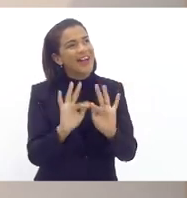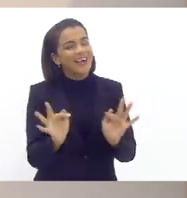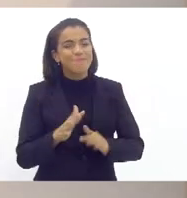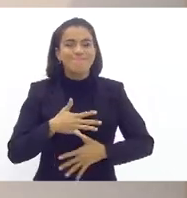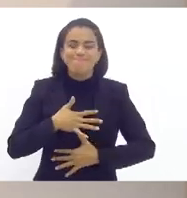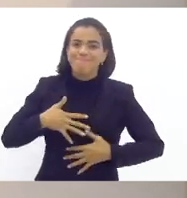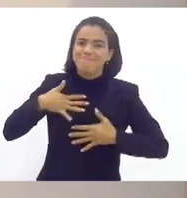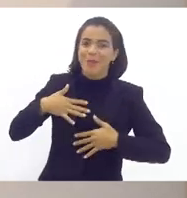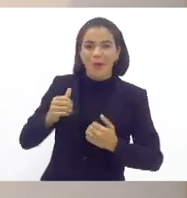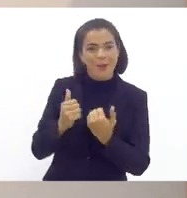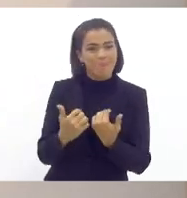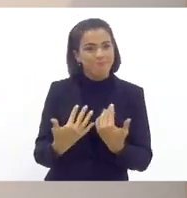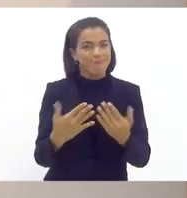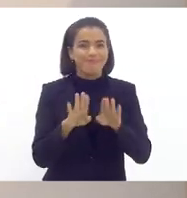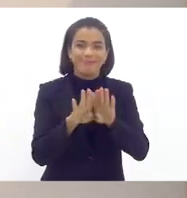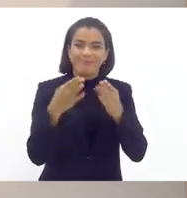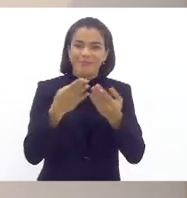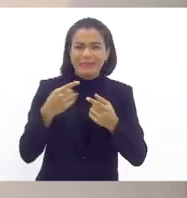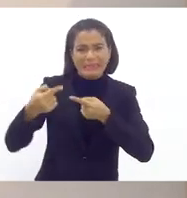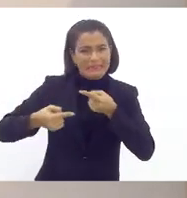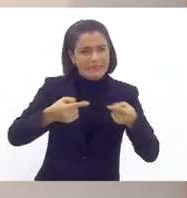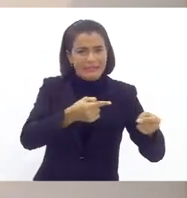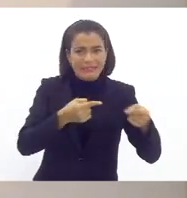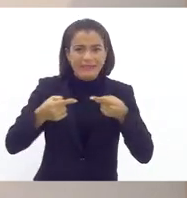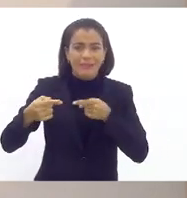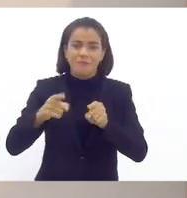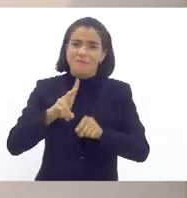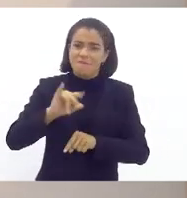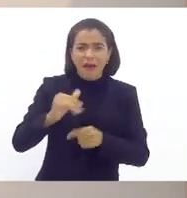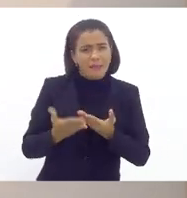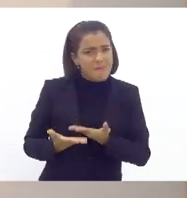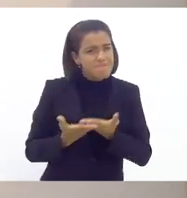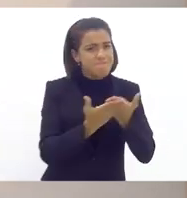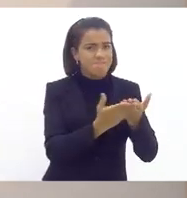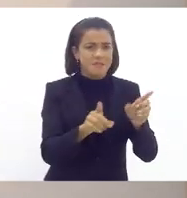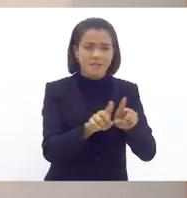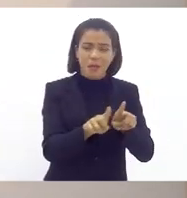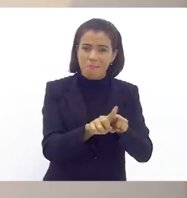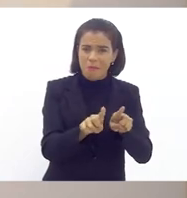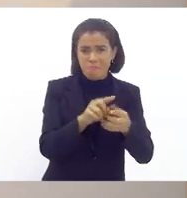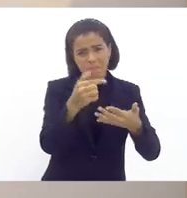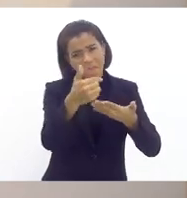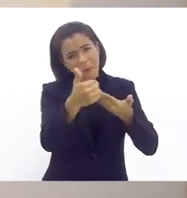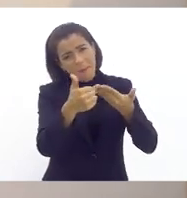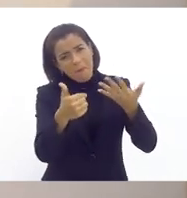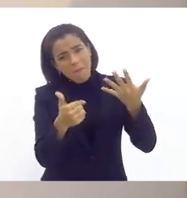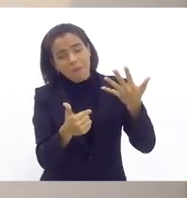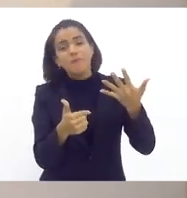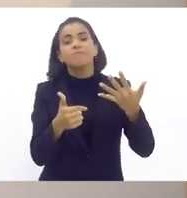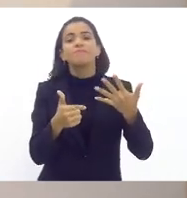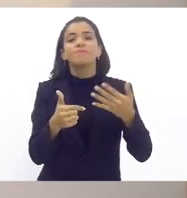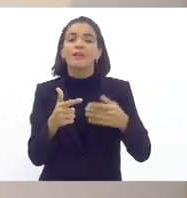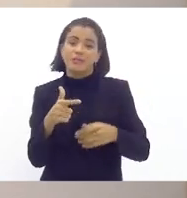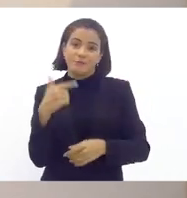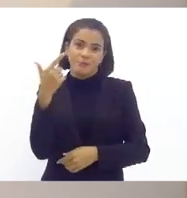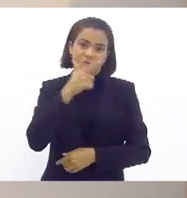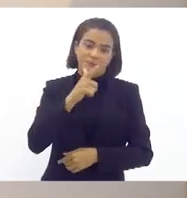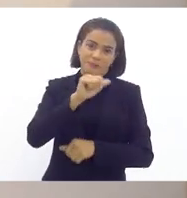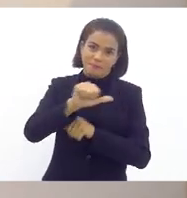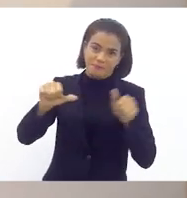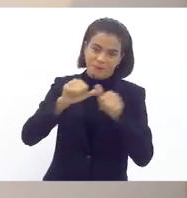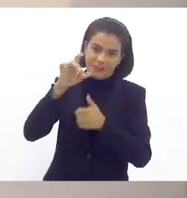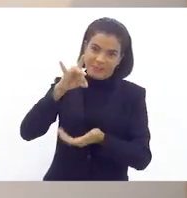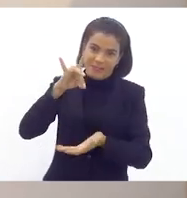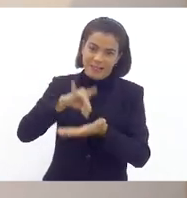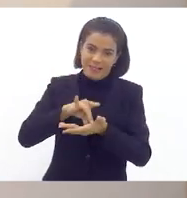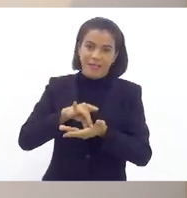estamos aqui nessa audiência pública, estamos debatendo, vai ter encaminhamentos, vão ter encaminhamentos, e desses encaminhamentos a gente vai conseguir mudar a nossa